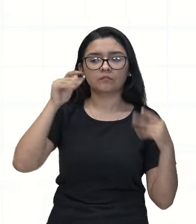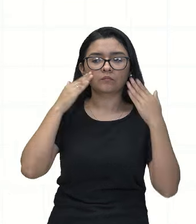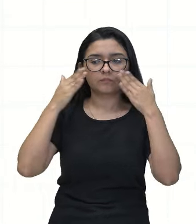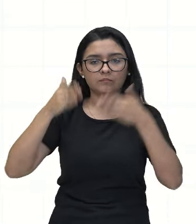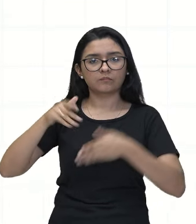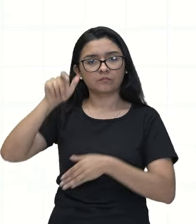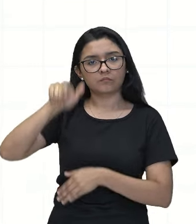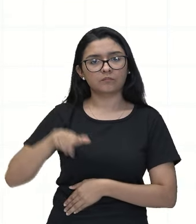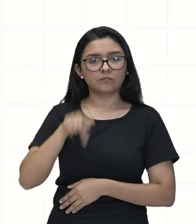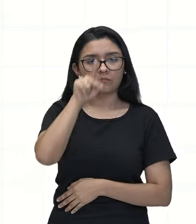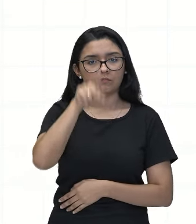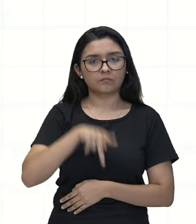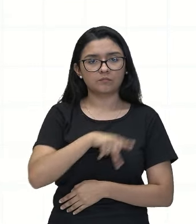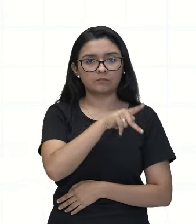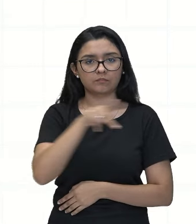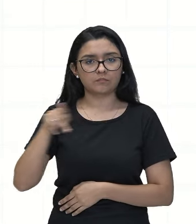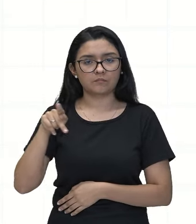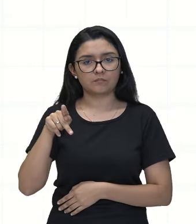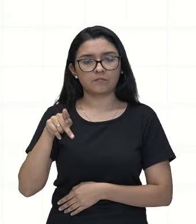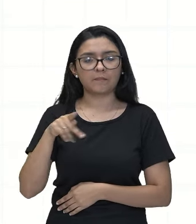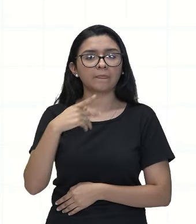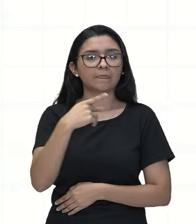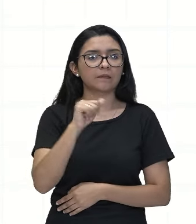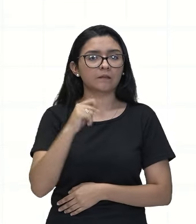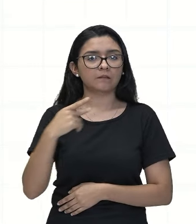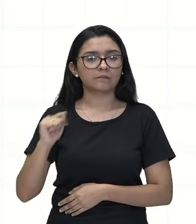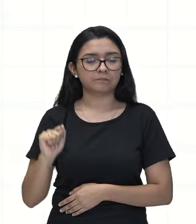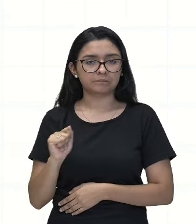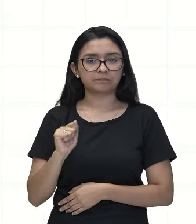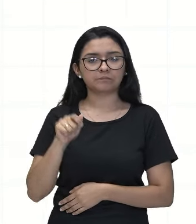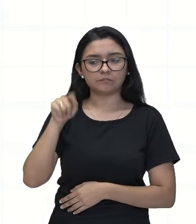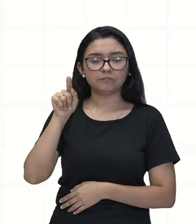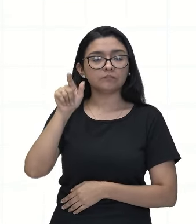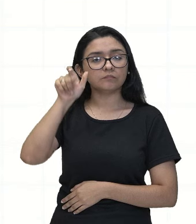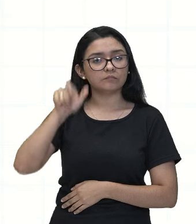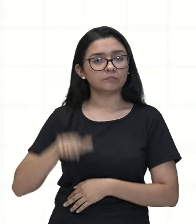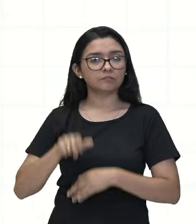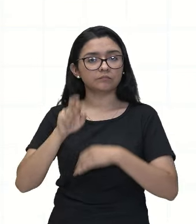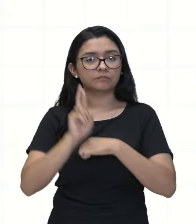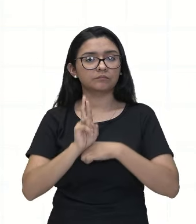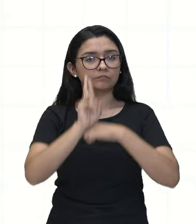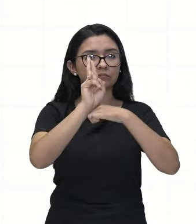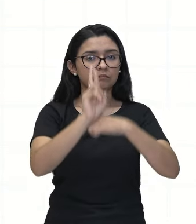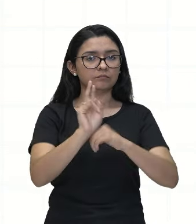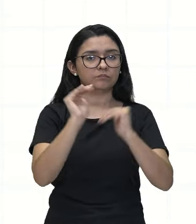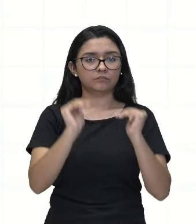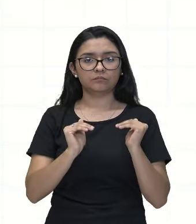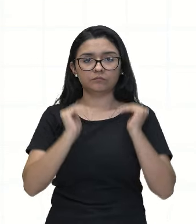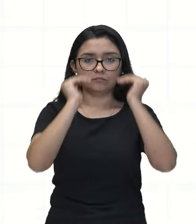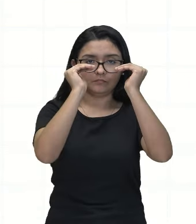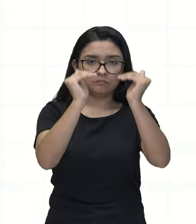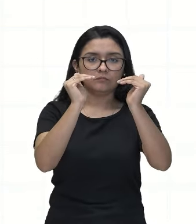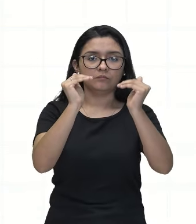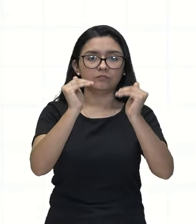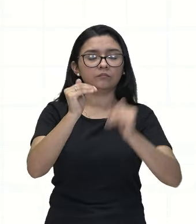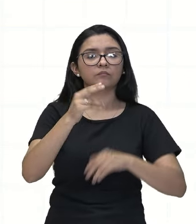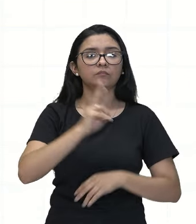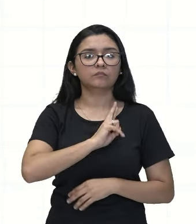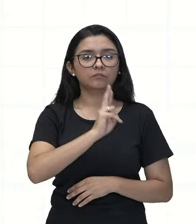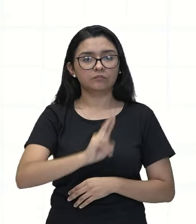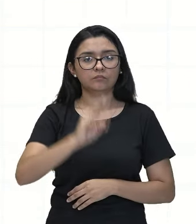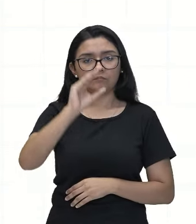né o papa é uma uma representante né da religião